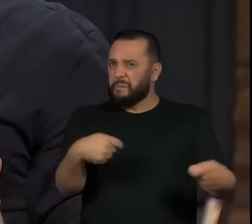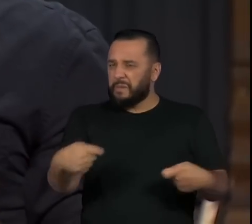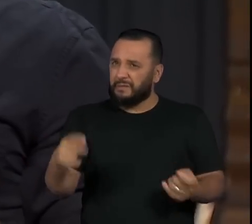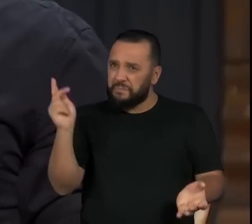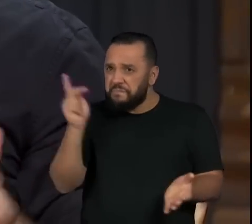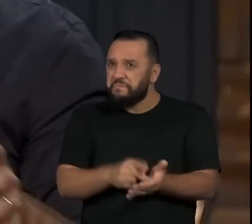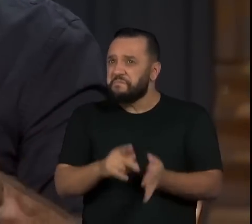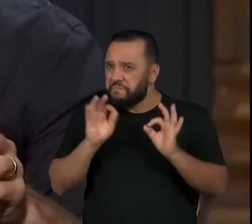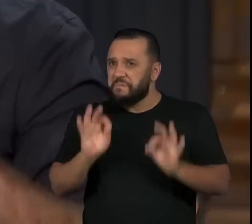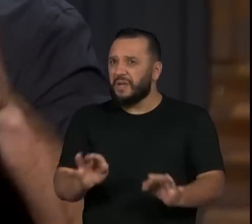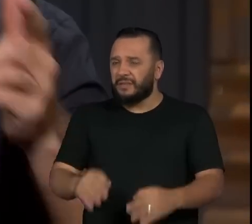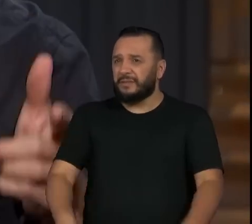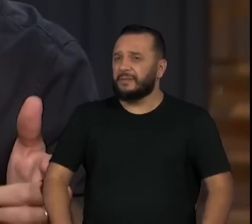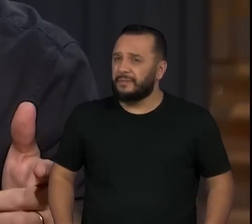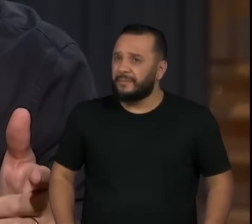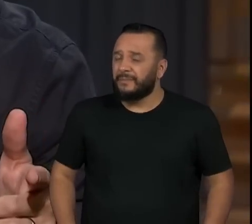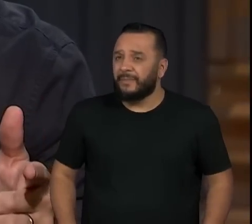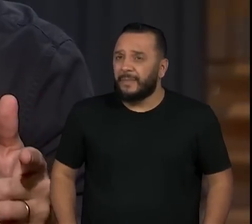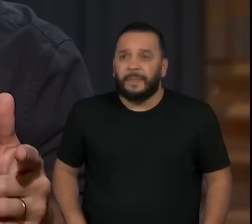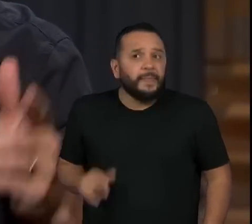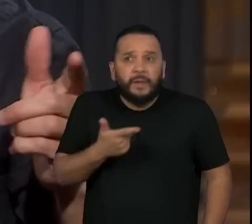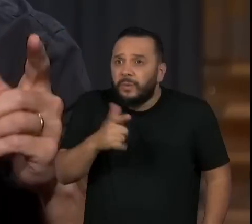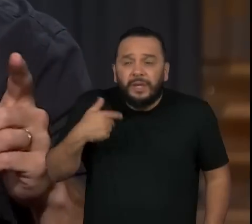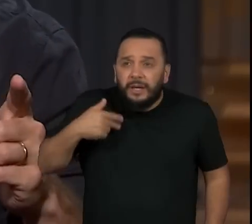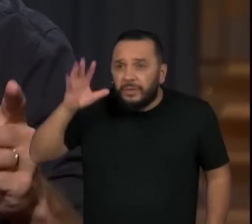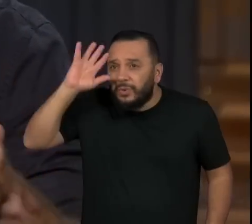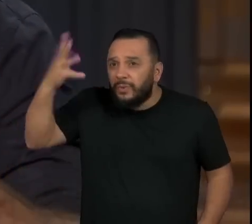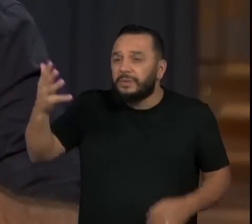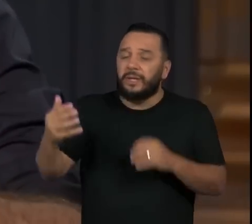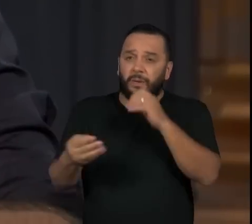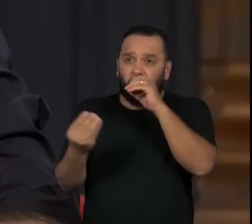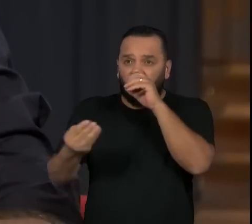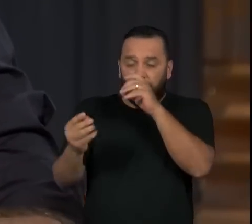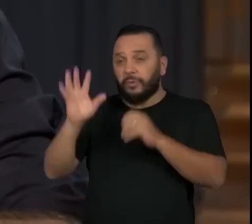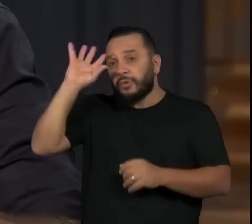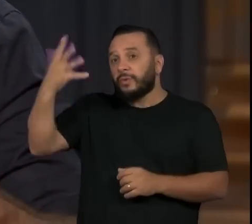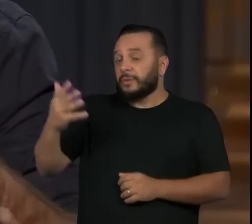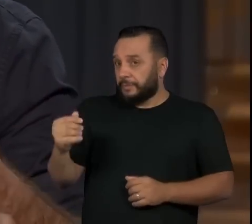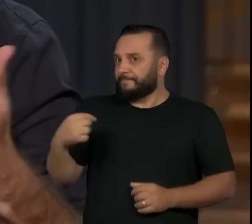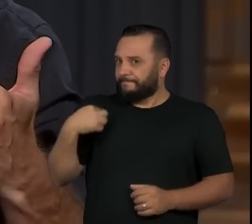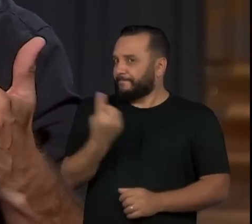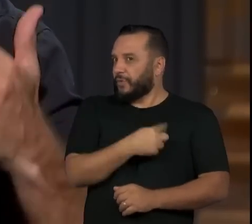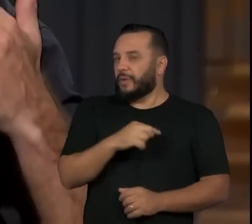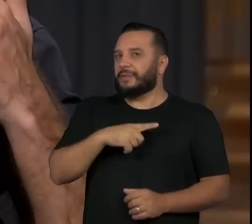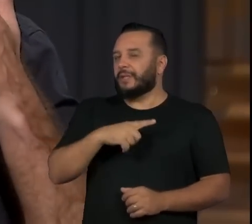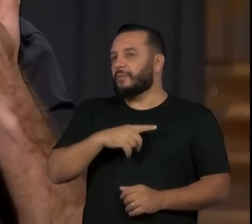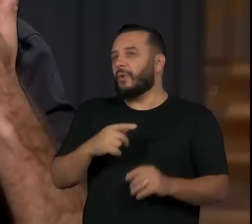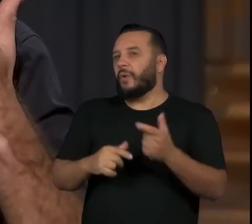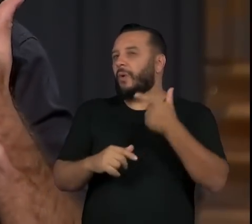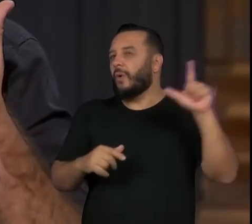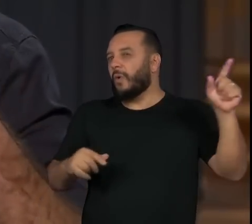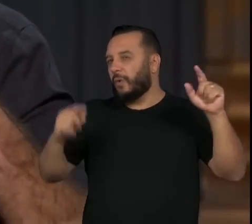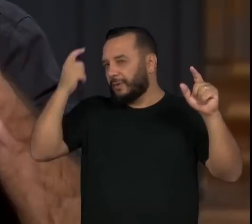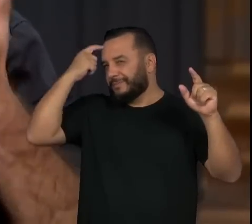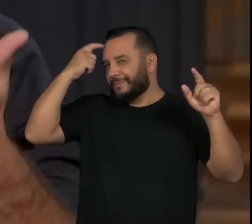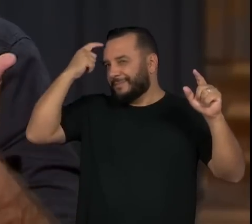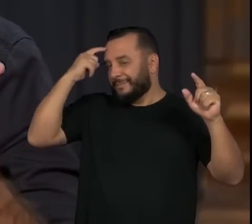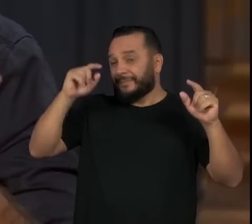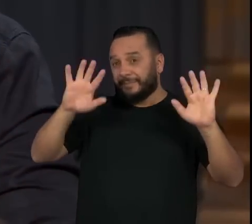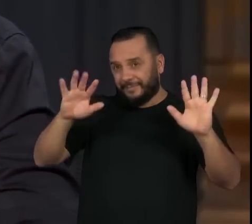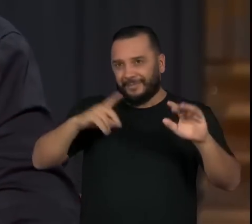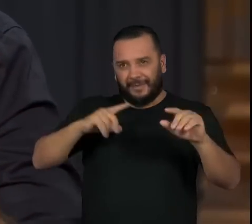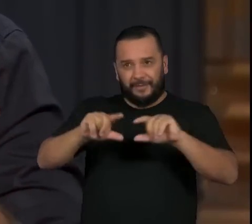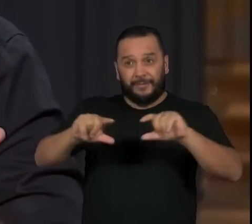mesmo. E não tem solução a não ser a gente ter outra lógica. Senão, e aí eu vou usar uma frase